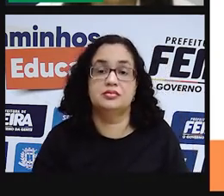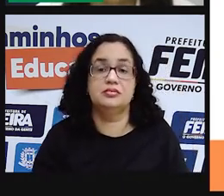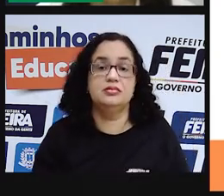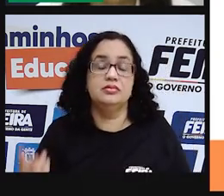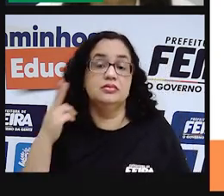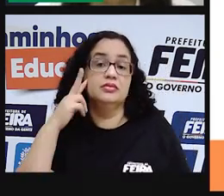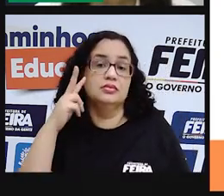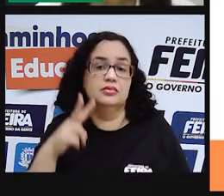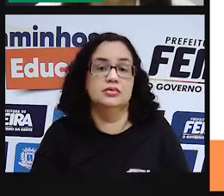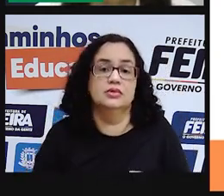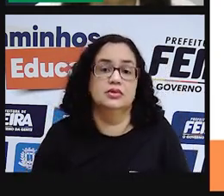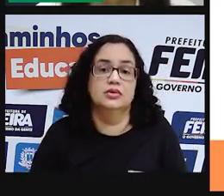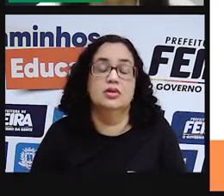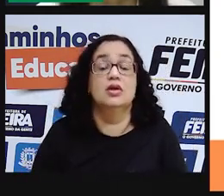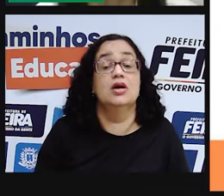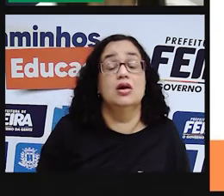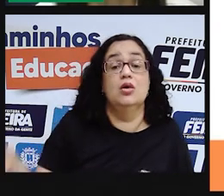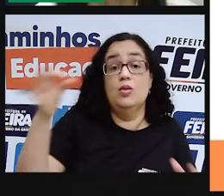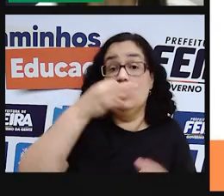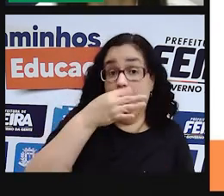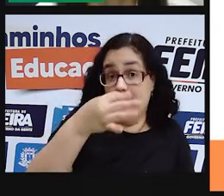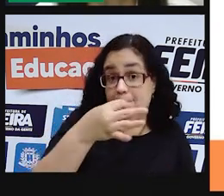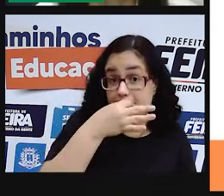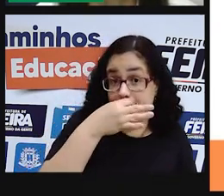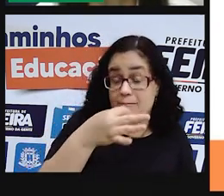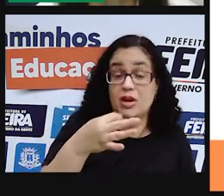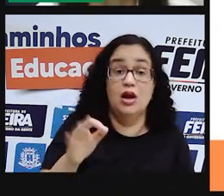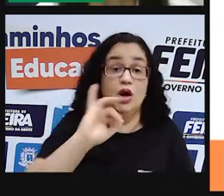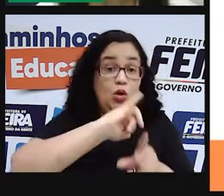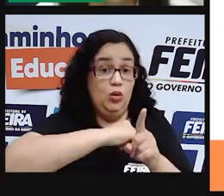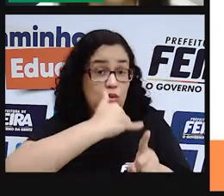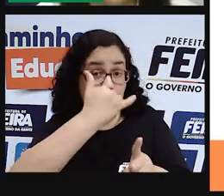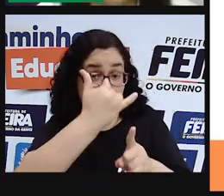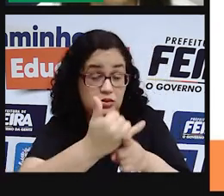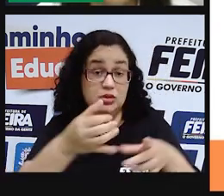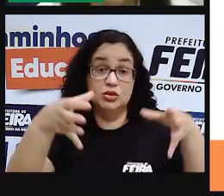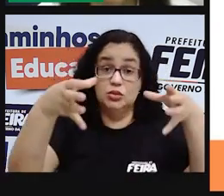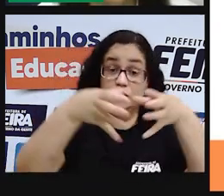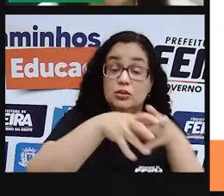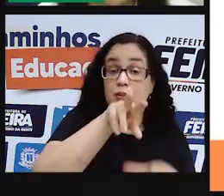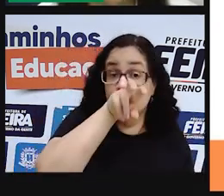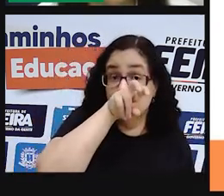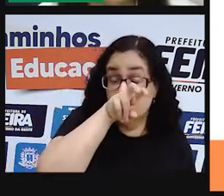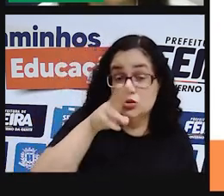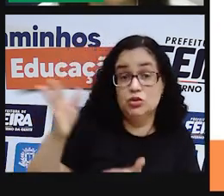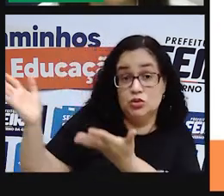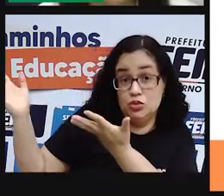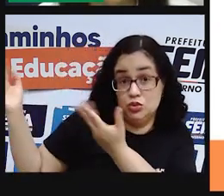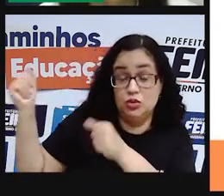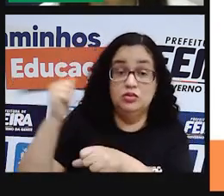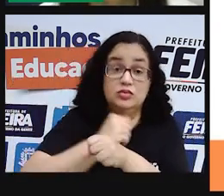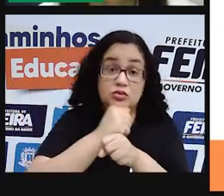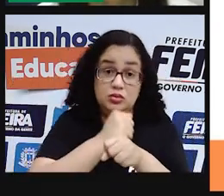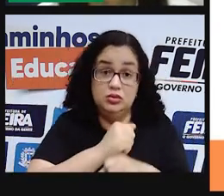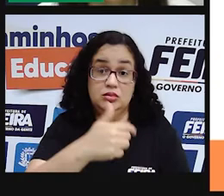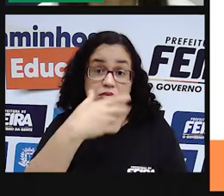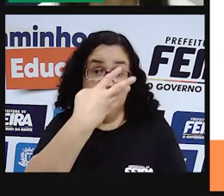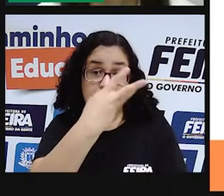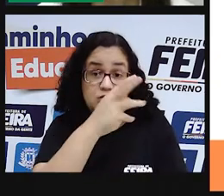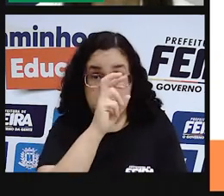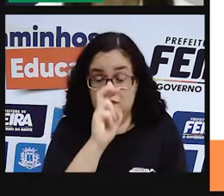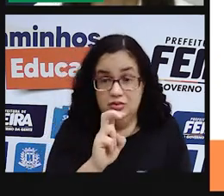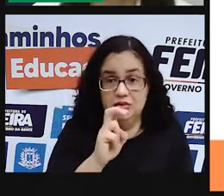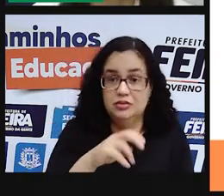Essa aí foi uma crítica ao bullying na Turma da Mônica Jovem, a edição 45. E